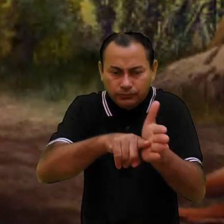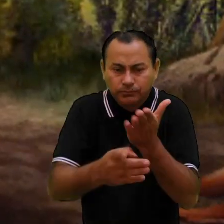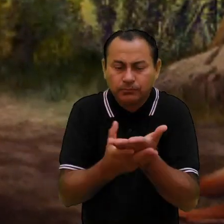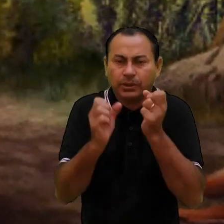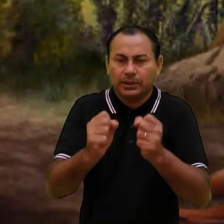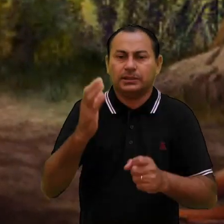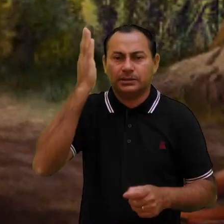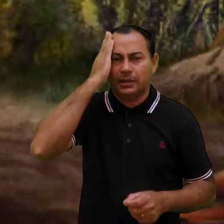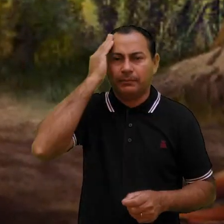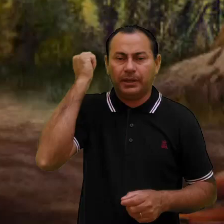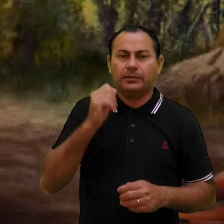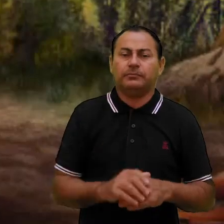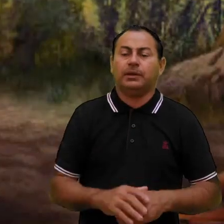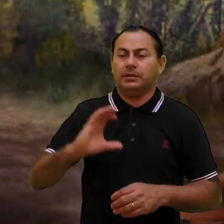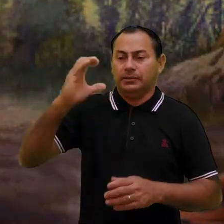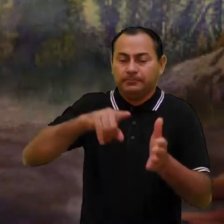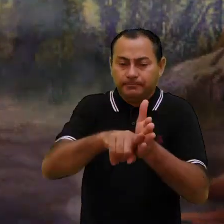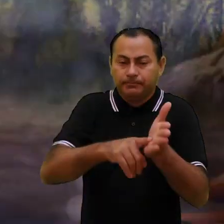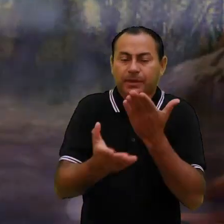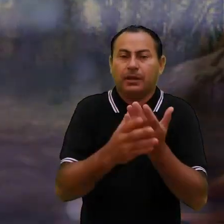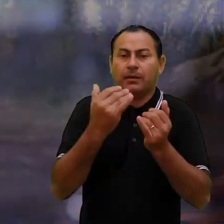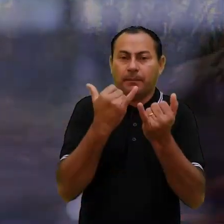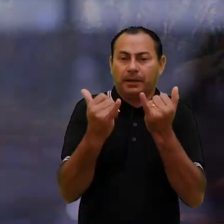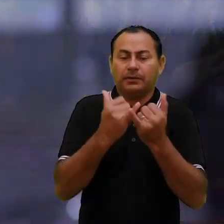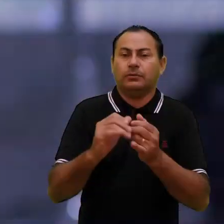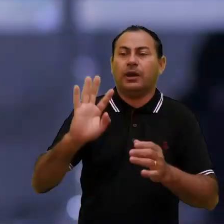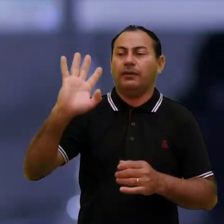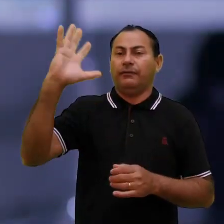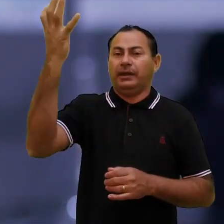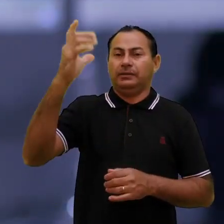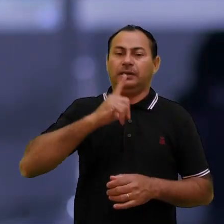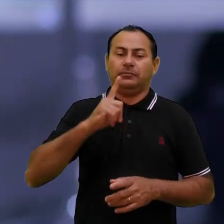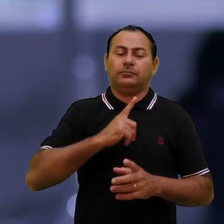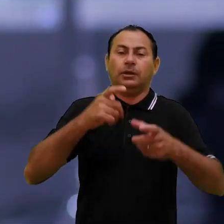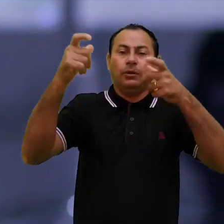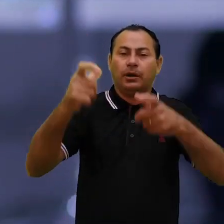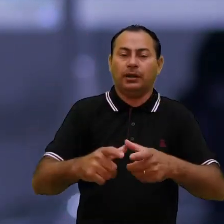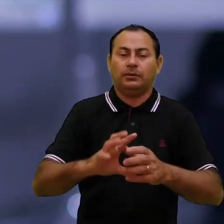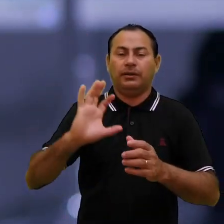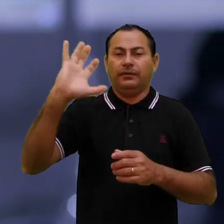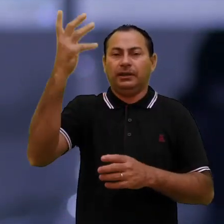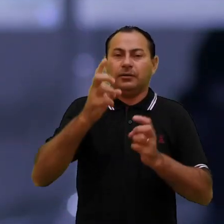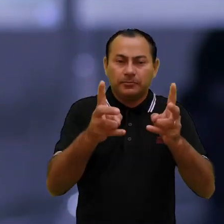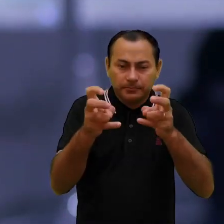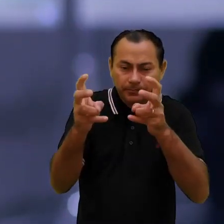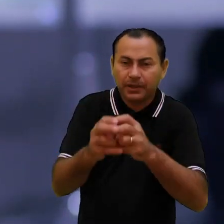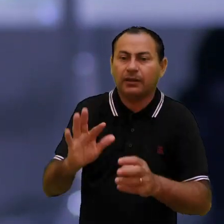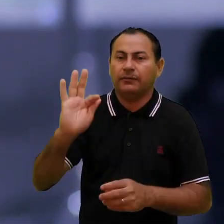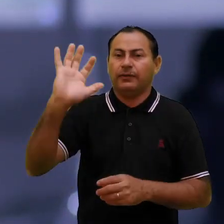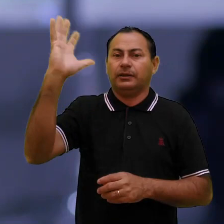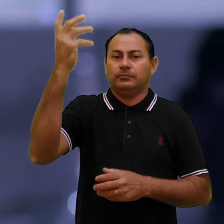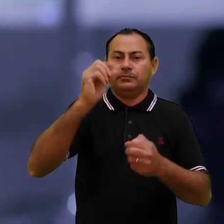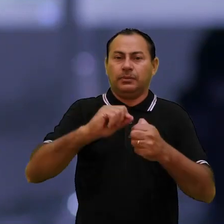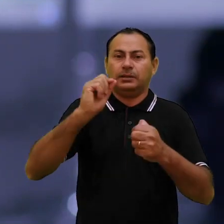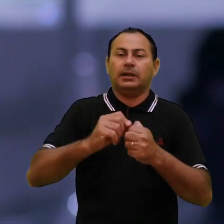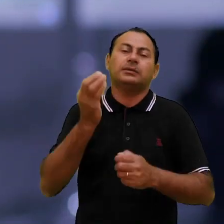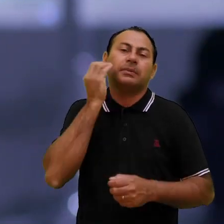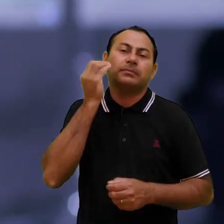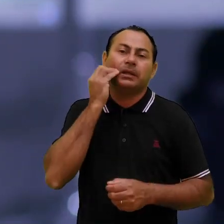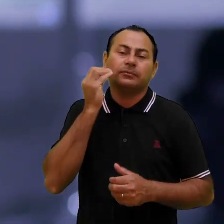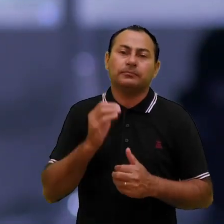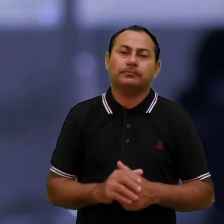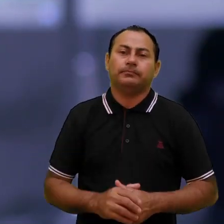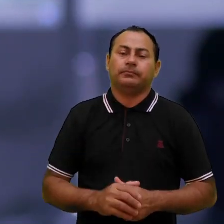saber. Para um cientista dar o seu parecer sobre um evento, ele tem que estar no local do evento, observar o fenômeno e fazer